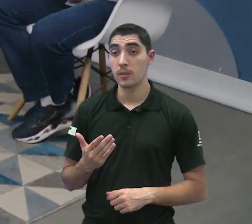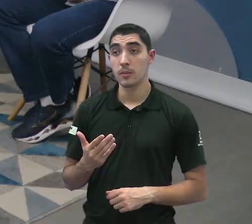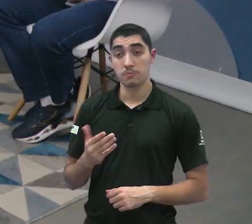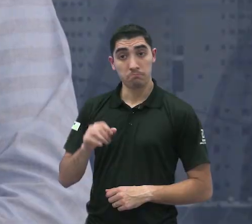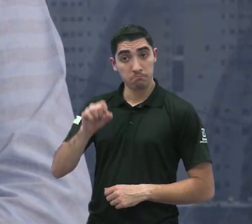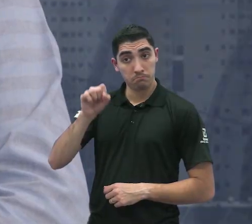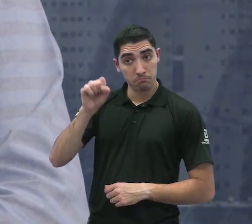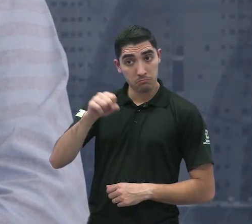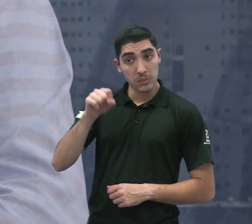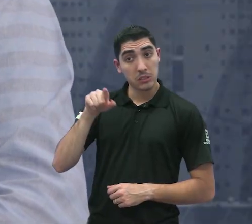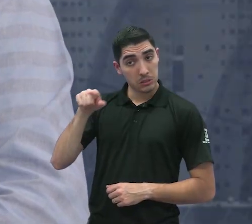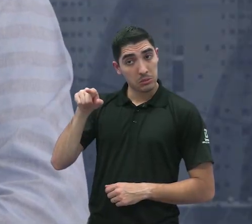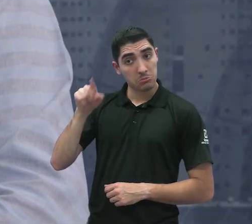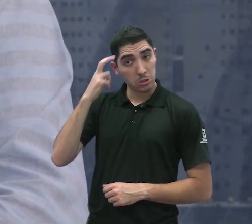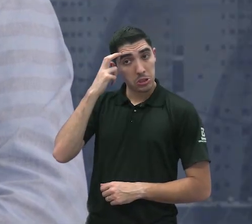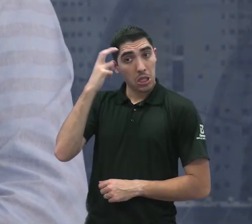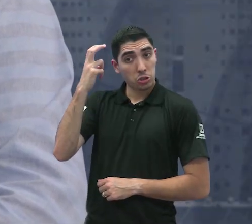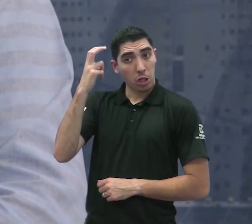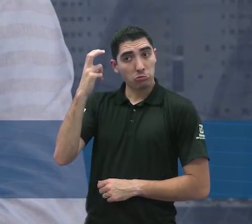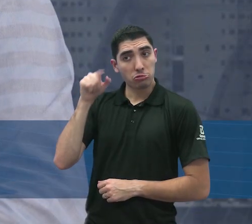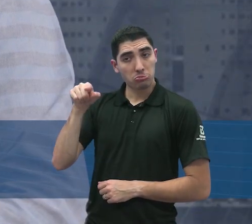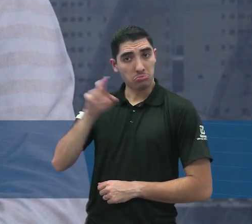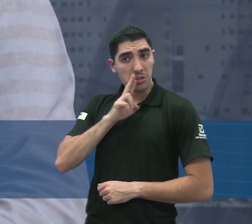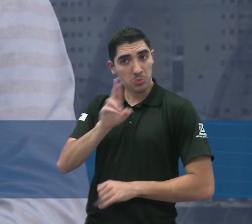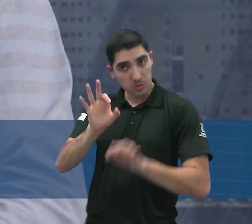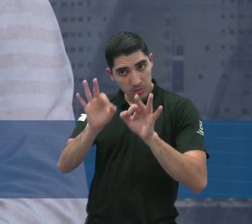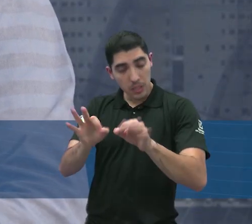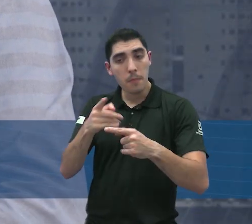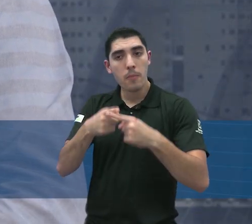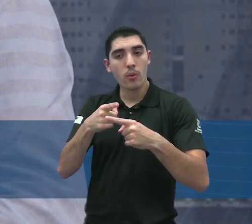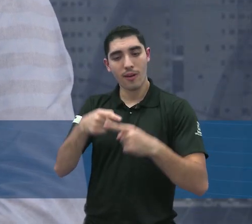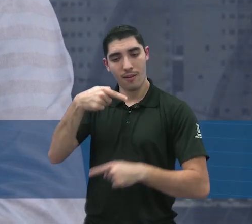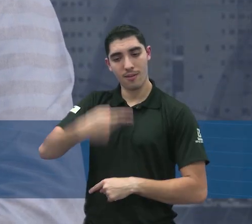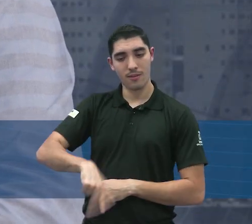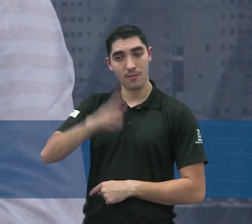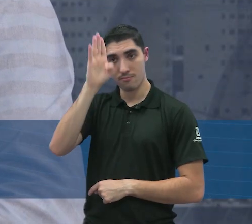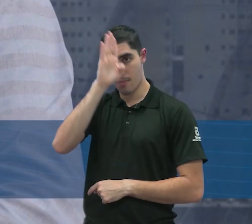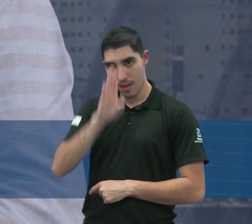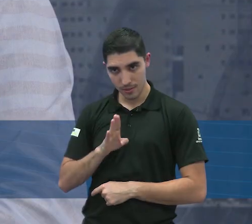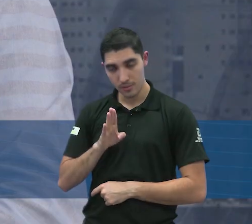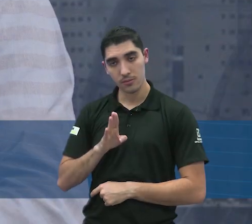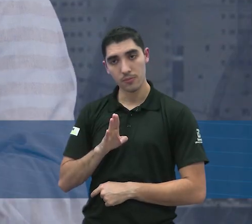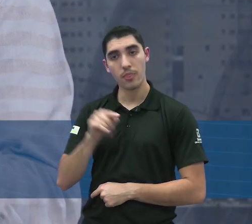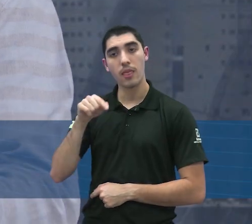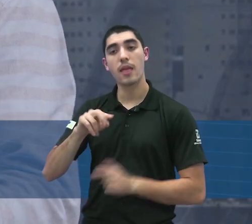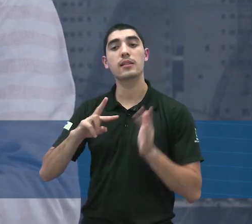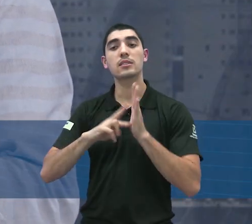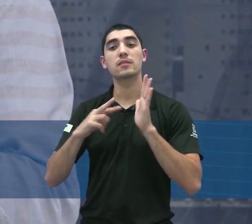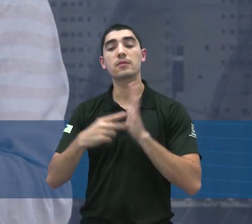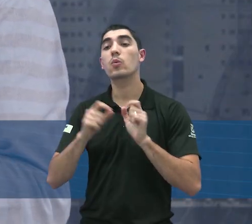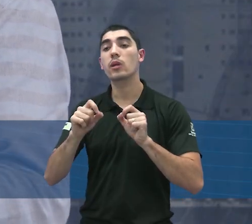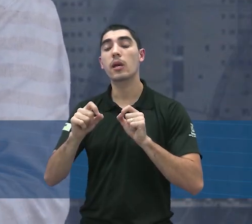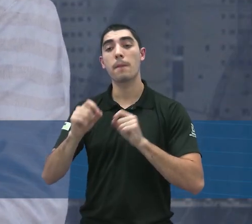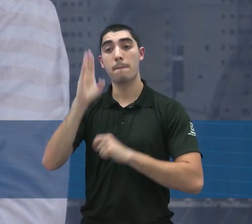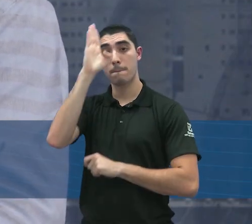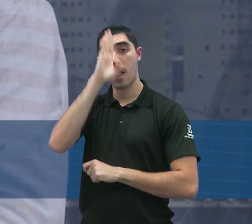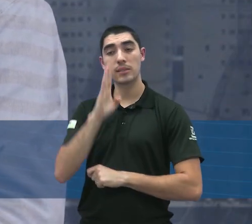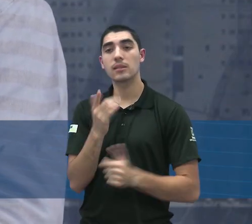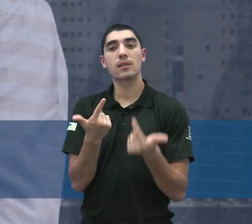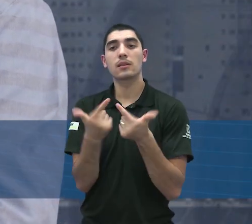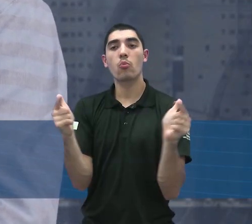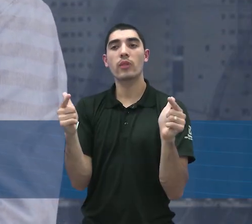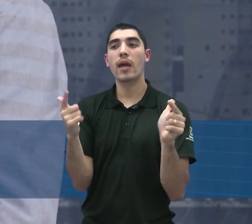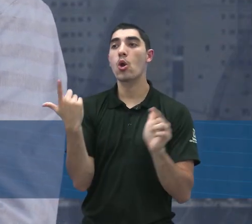muito interessante essa resposta, porque nós somos considerados um país que não tem um rival ou um grande inimigo